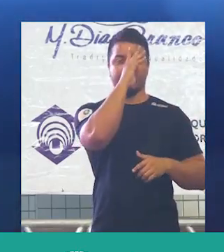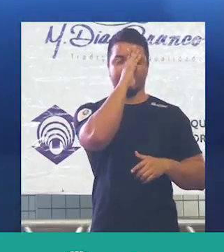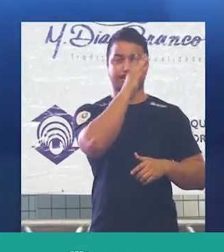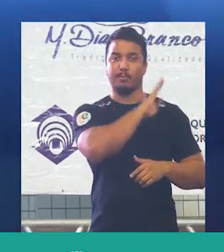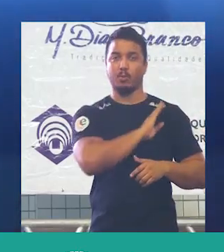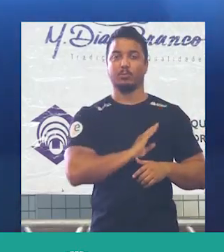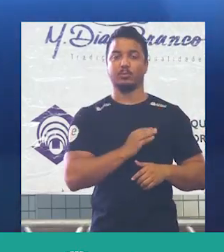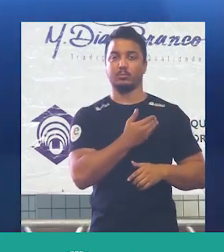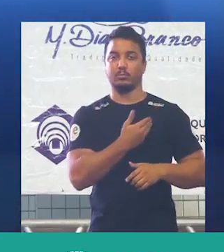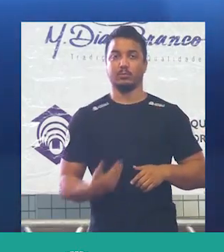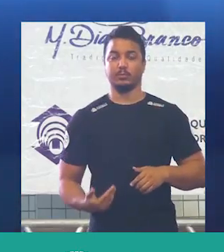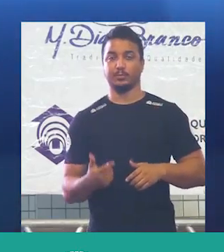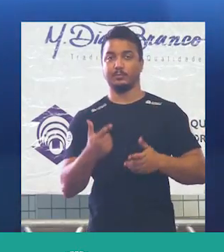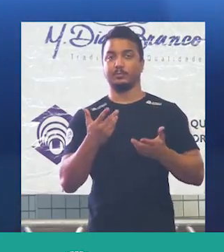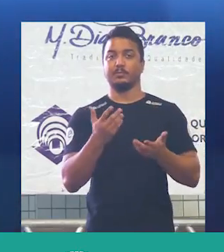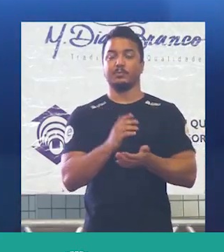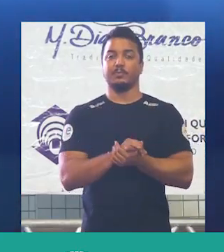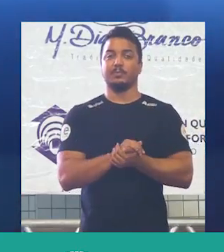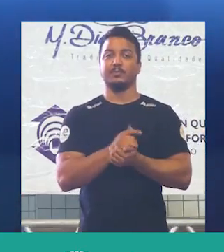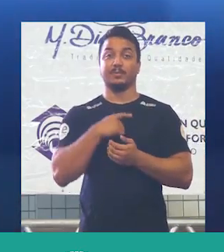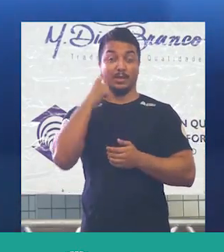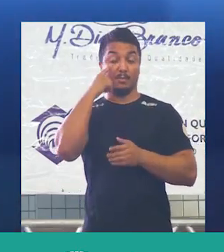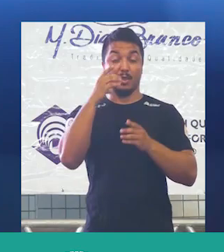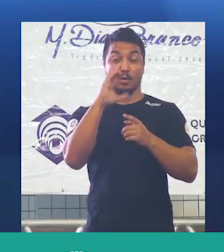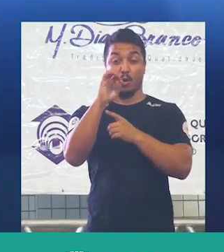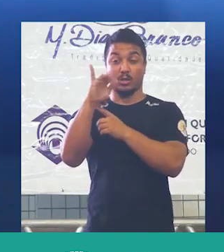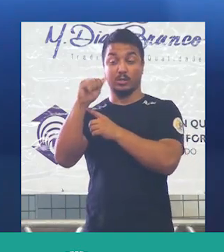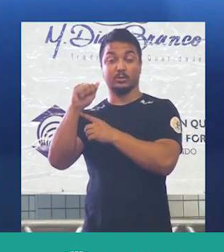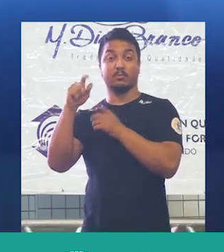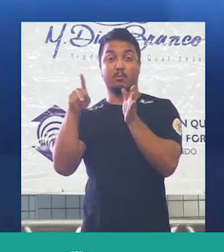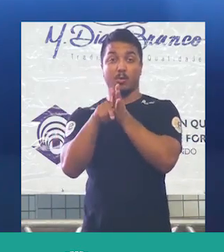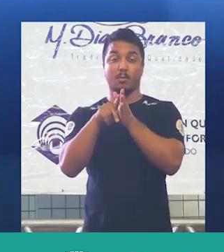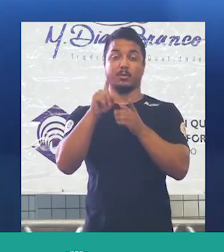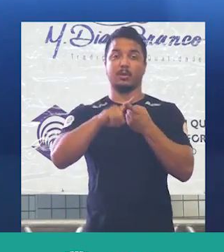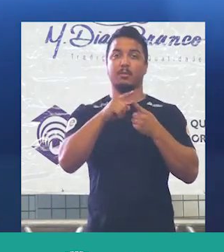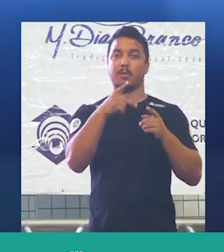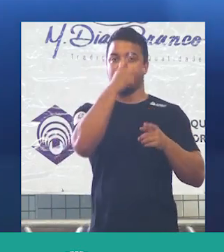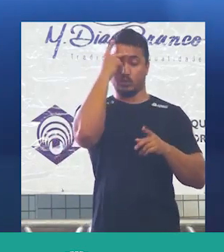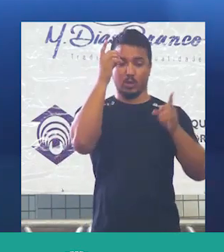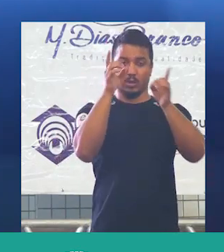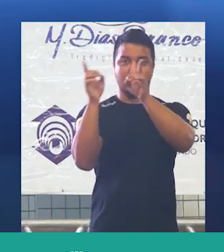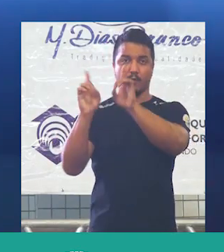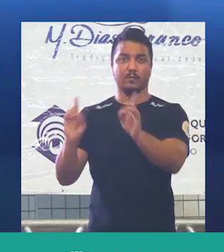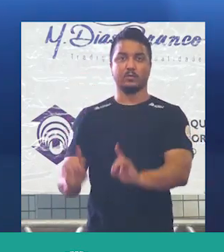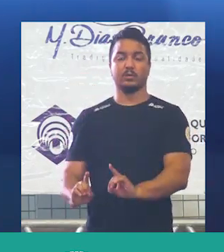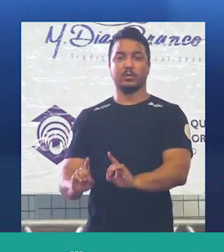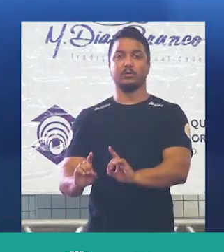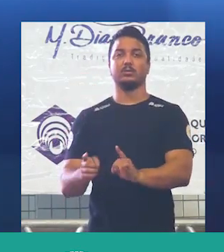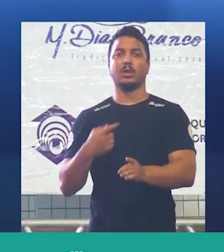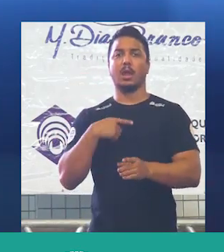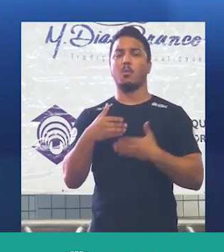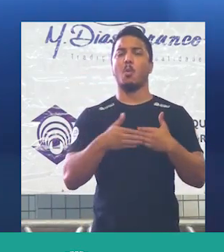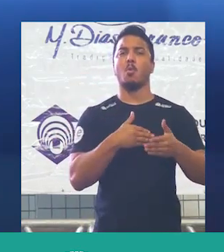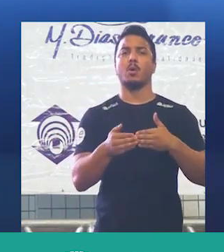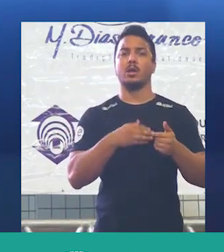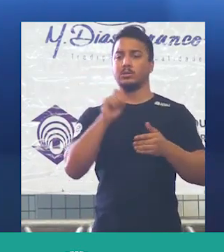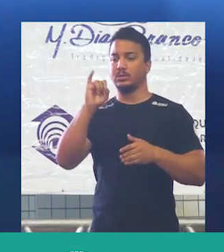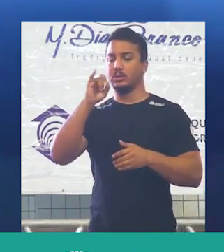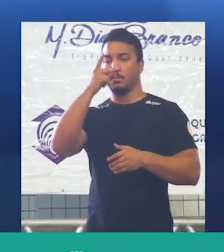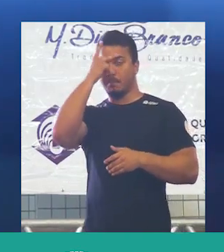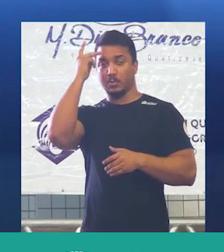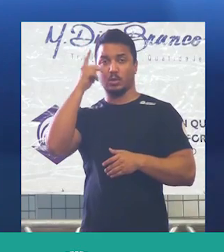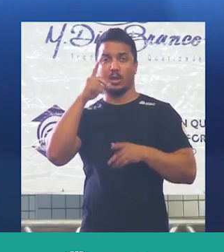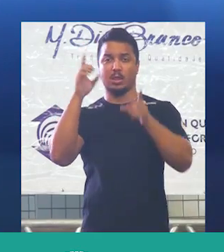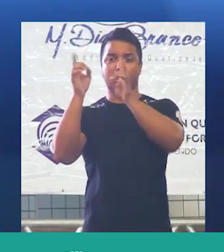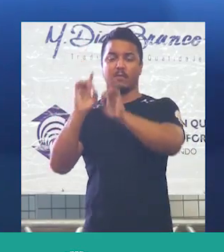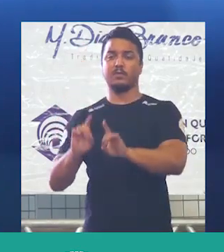exemplo, não estou falando apenas de cotas raciais, mas cotas também para deficientes, sejam eles deficientes,